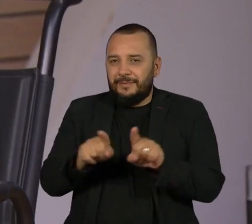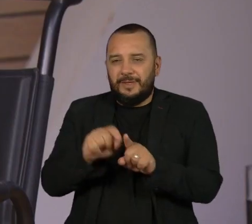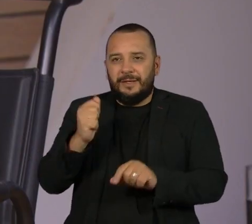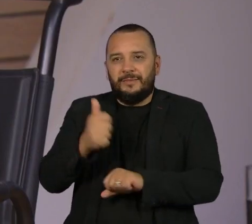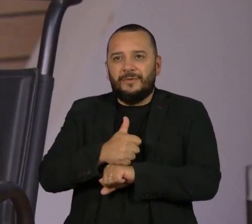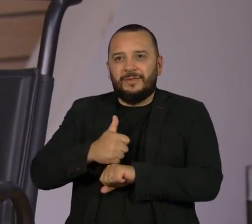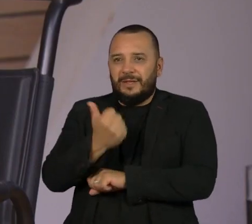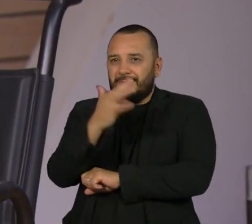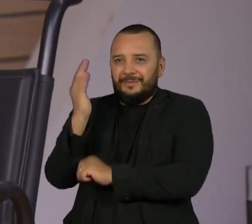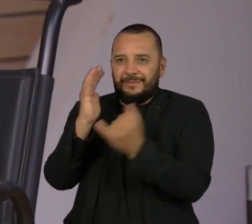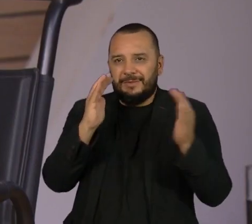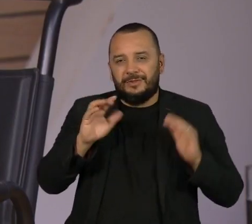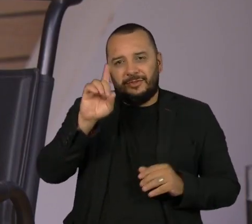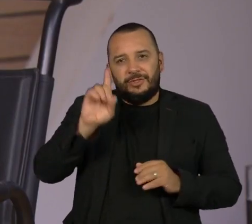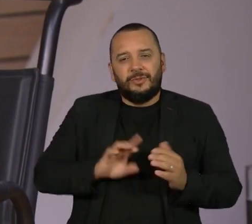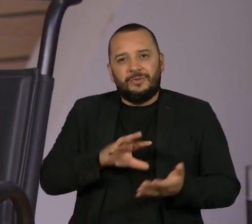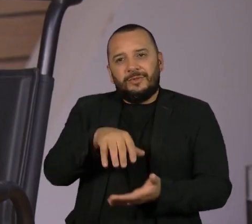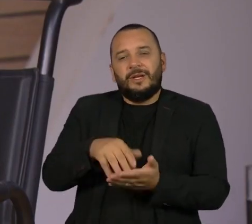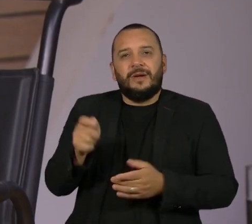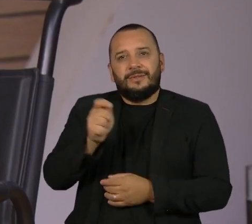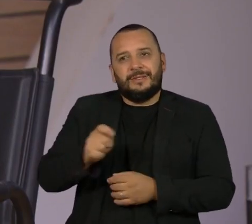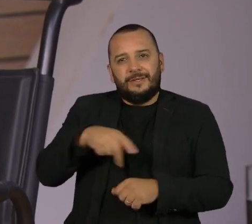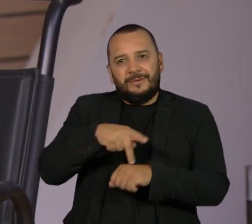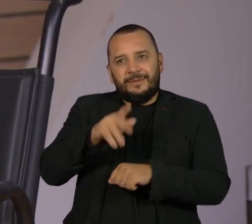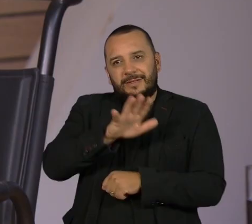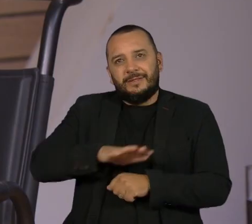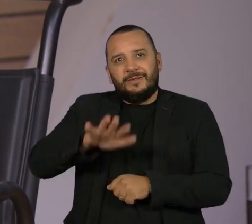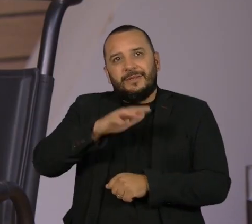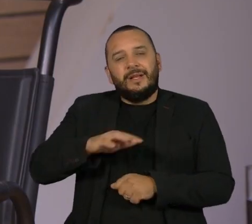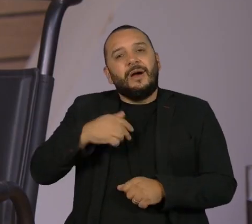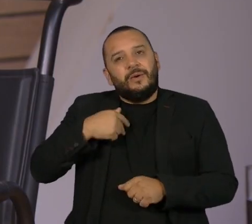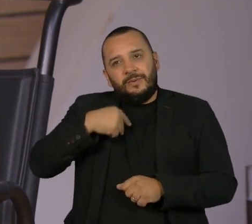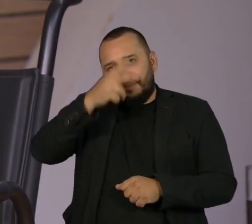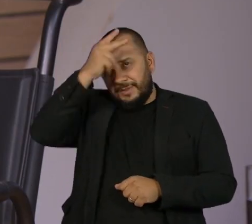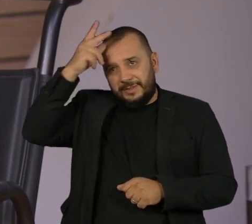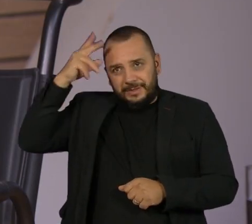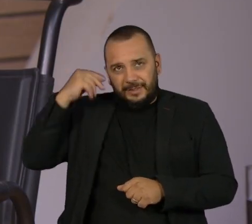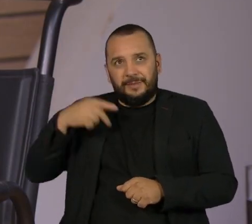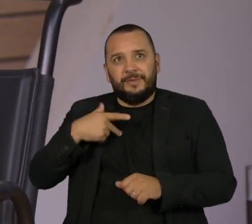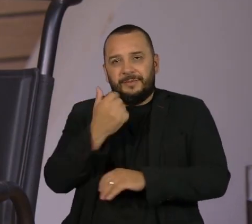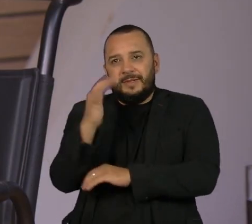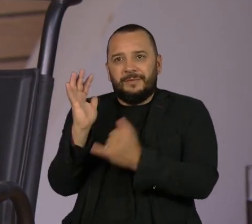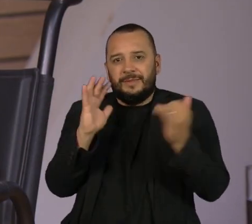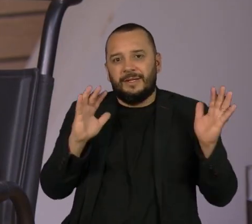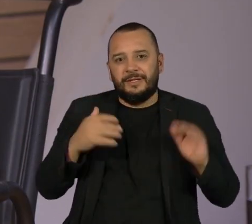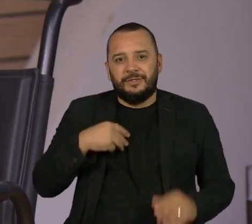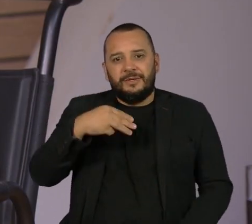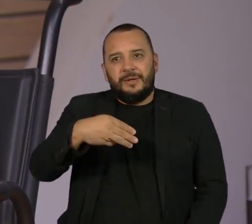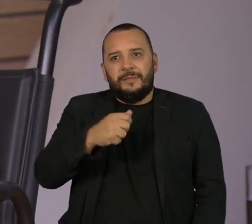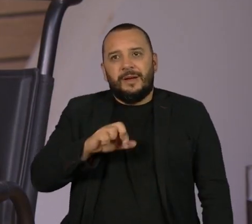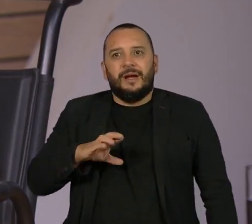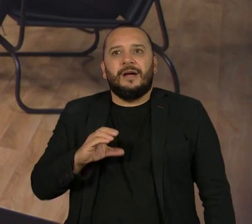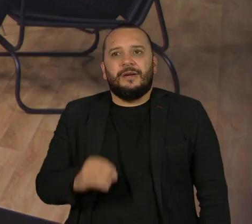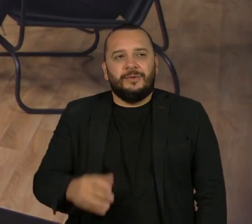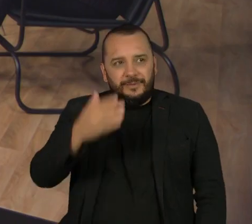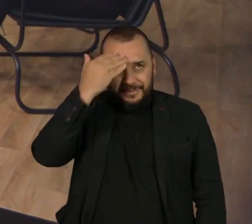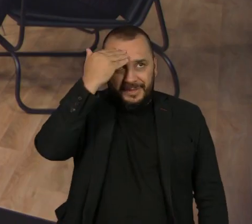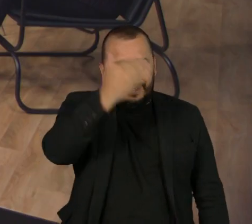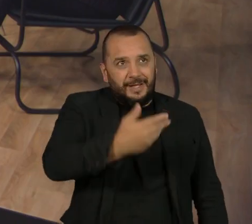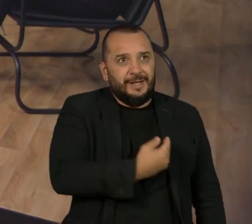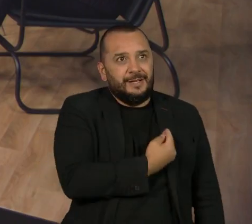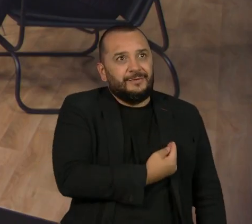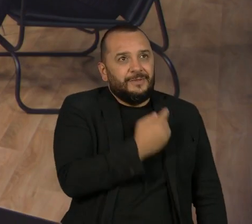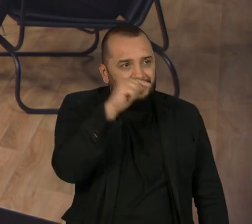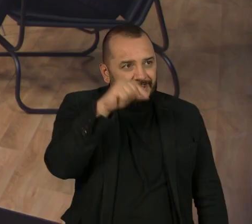e diretor institucional da Associação Nacional de Municípios e Meio Ambiente, Mário Mantovani. Obrigada por estarem aqui